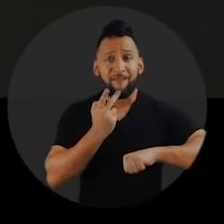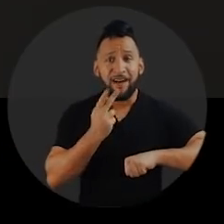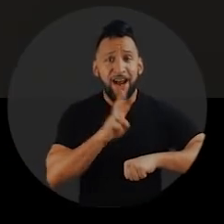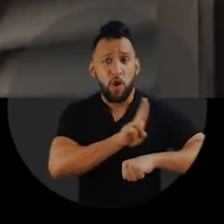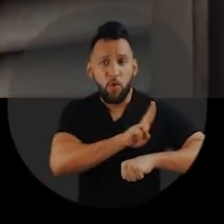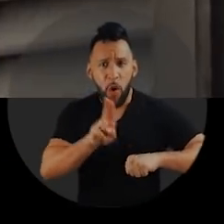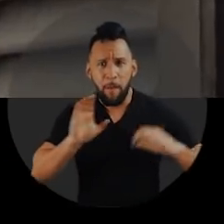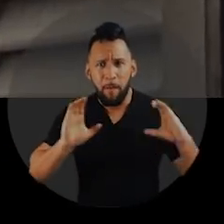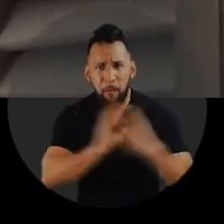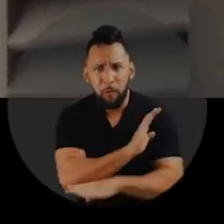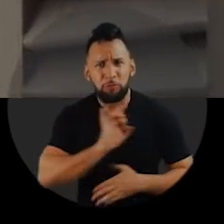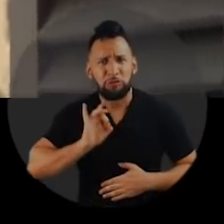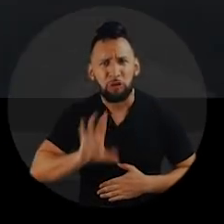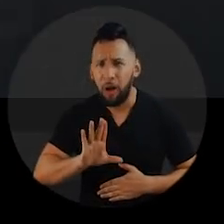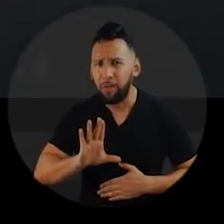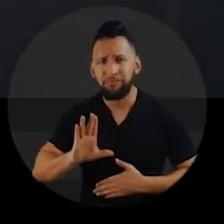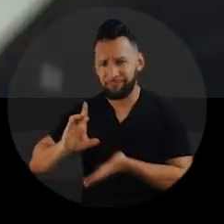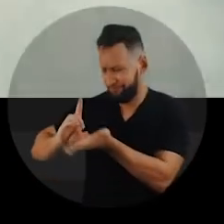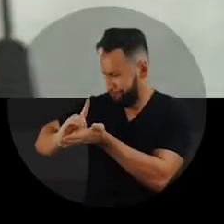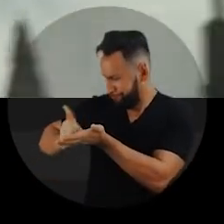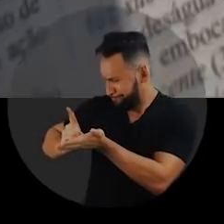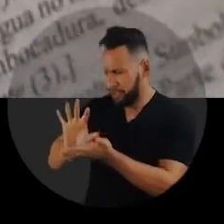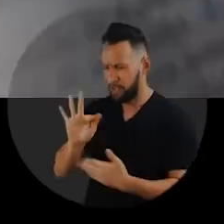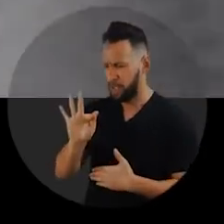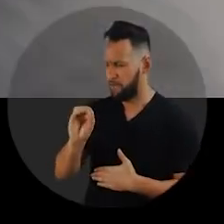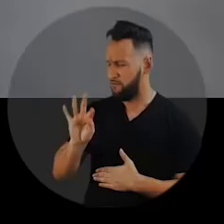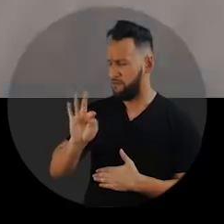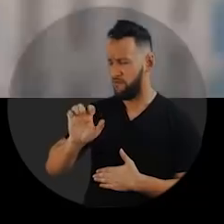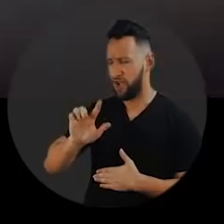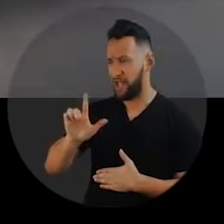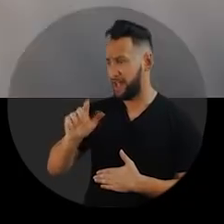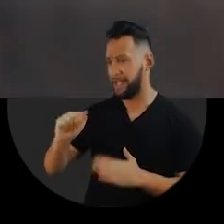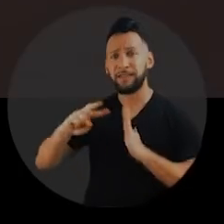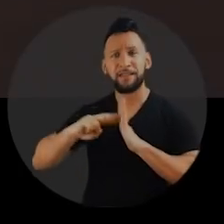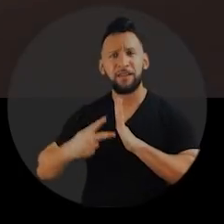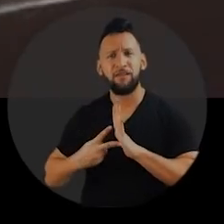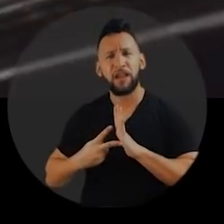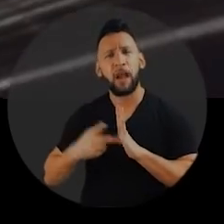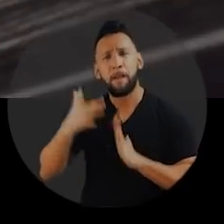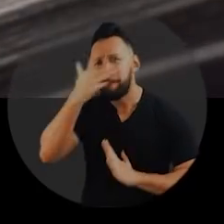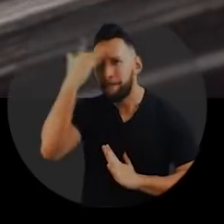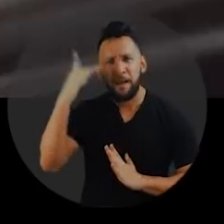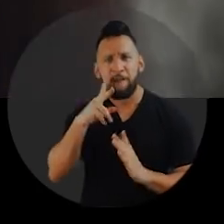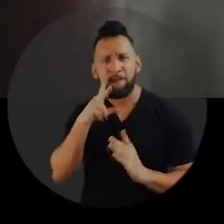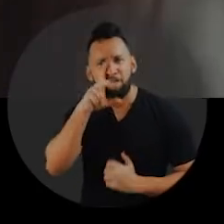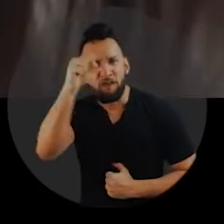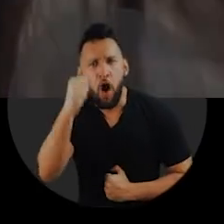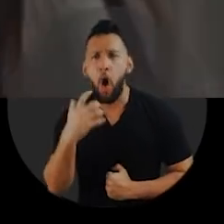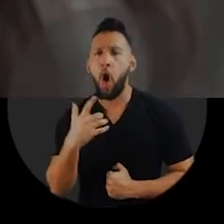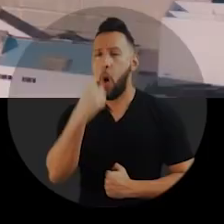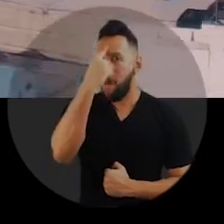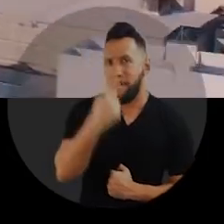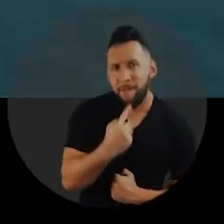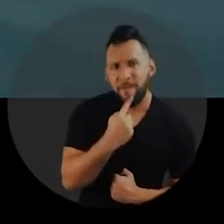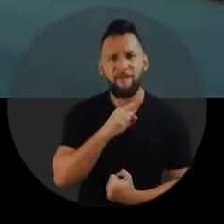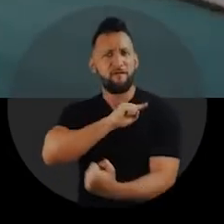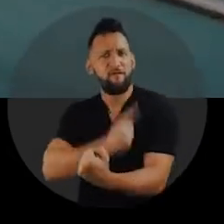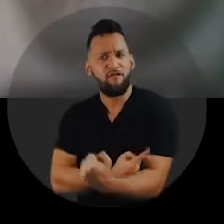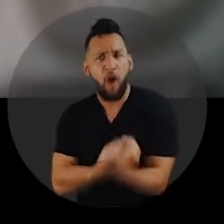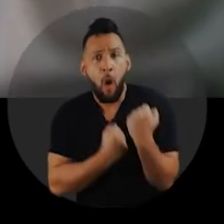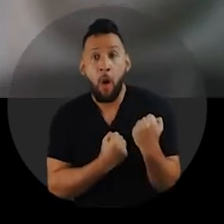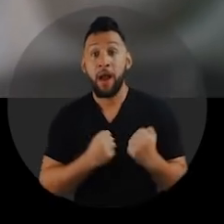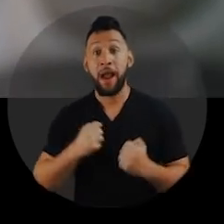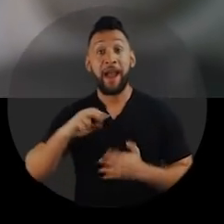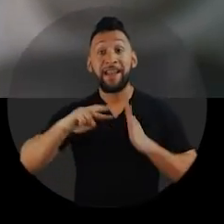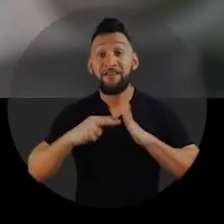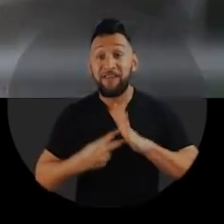Fortaleza é mais do que o nome da nossa cidade. Tá lá no dicionário, qualidade de ser forte. Nossa fortaleza